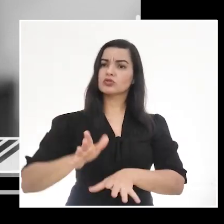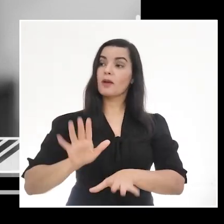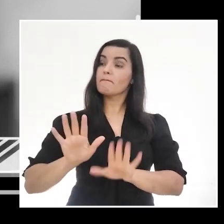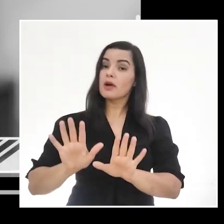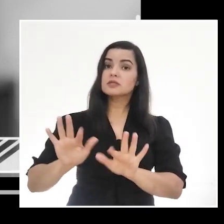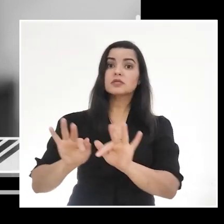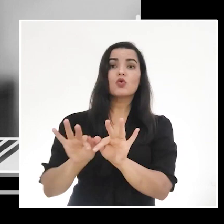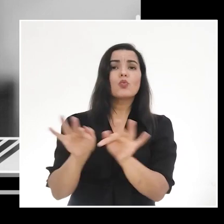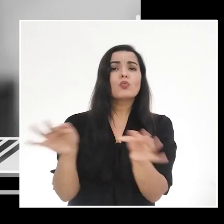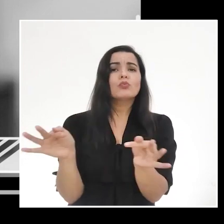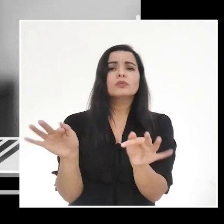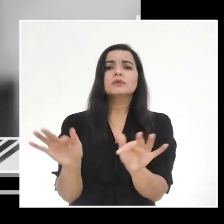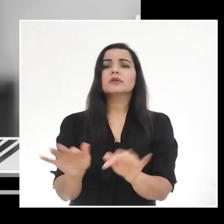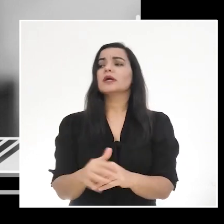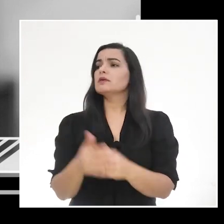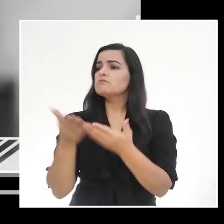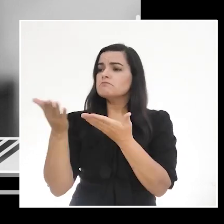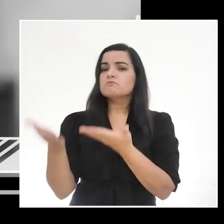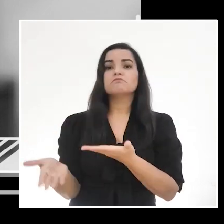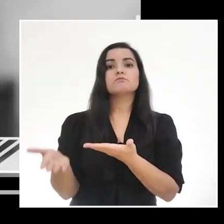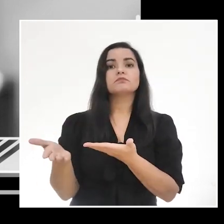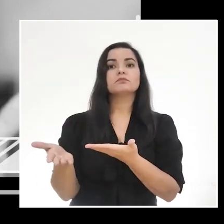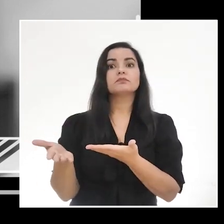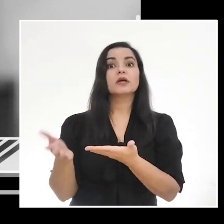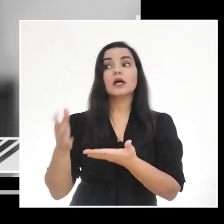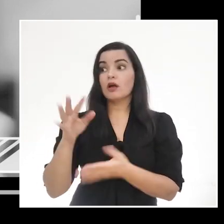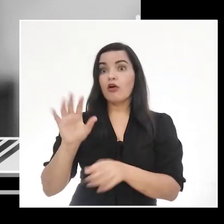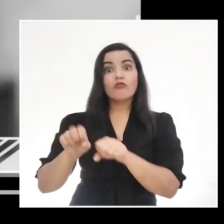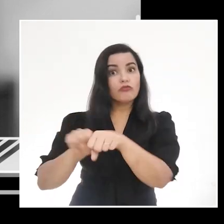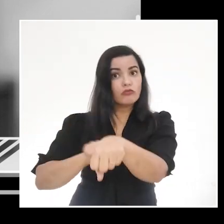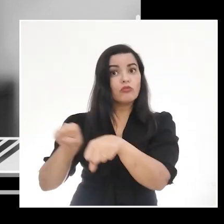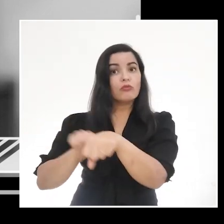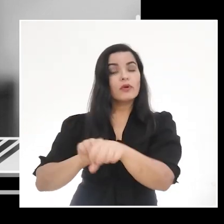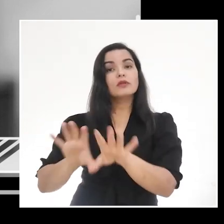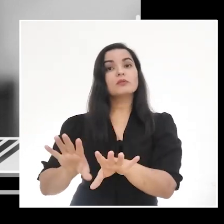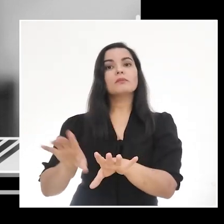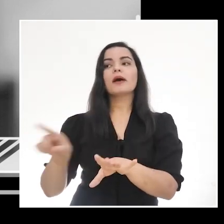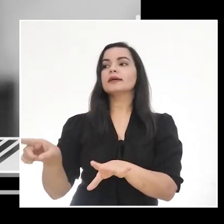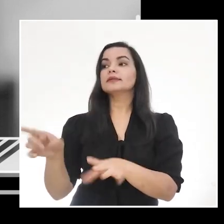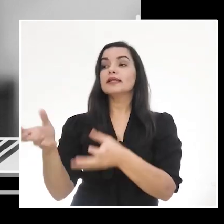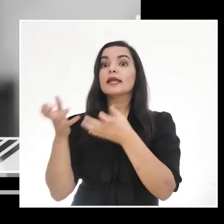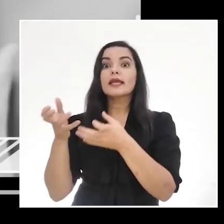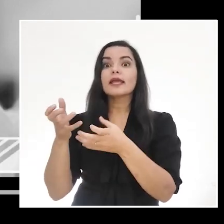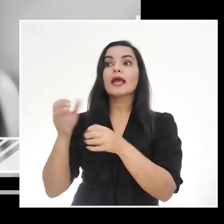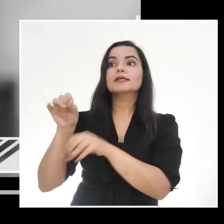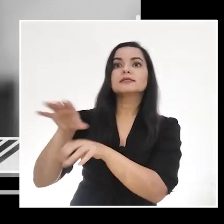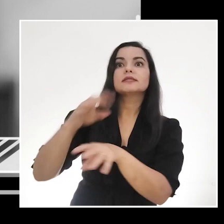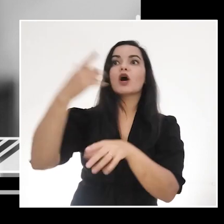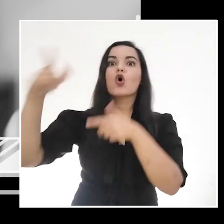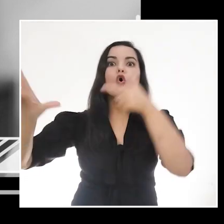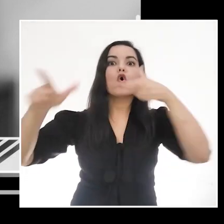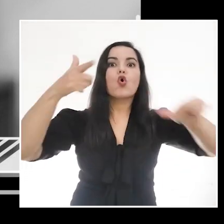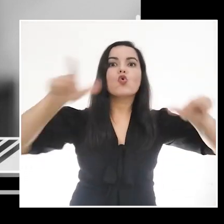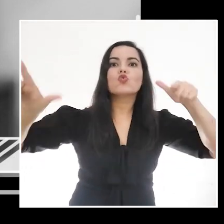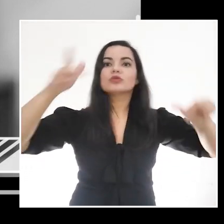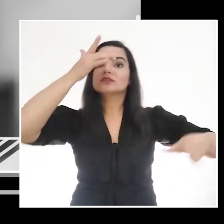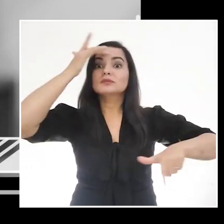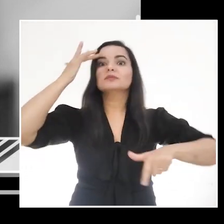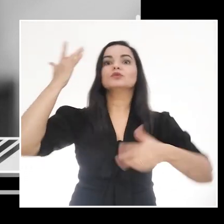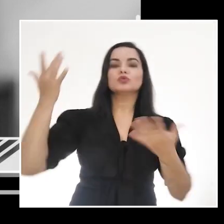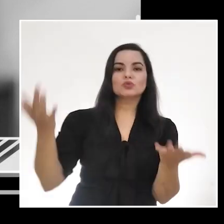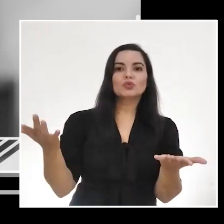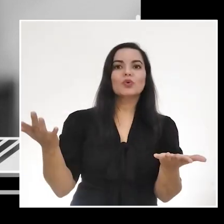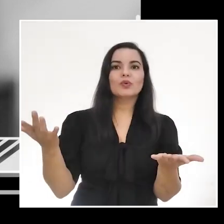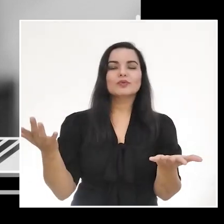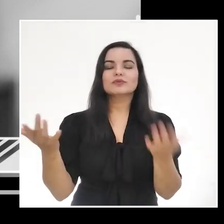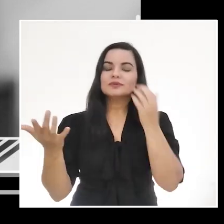universitário, pós-graduado, mas que consegue ser humilde com toda a formação que ele tem e que anseia ver aquilo que foi